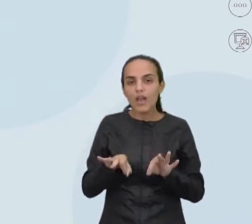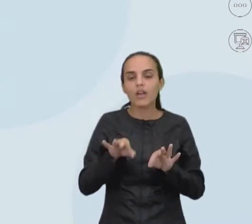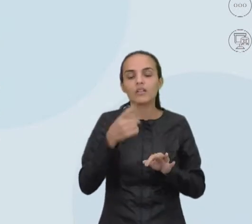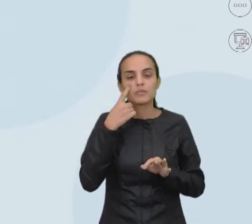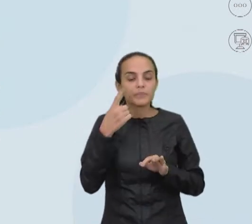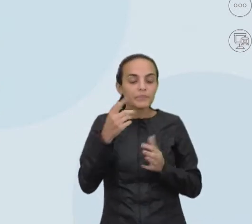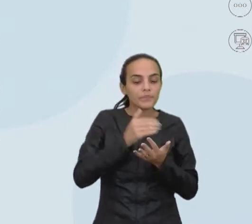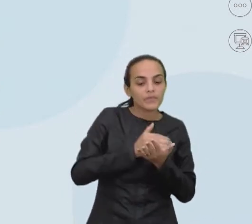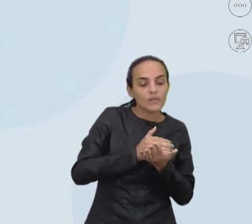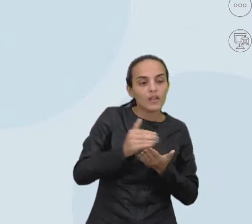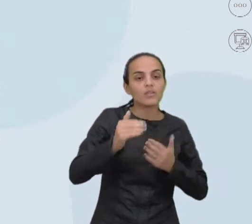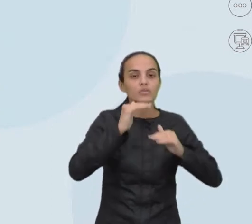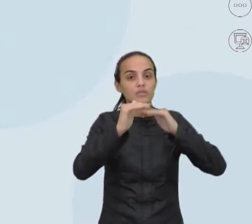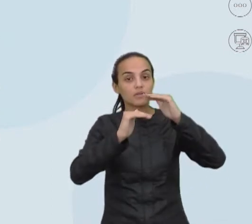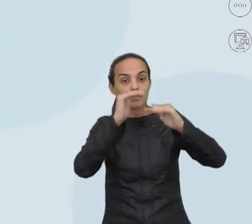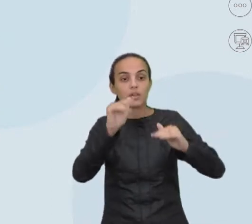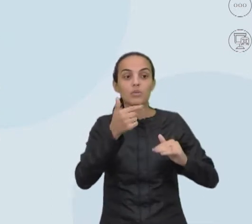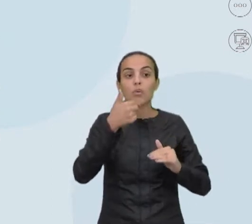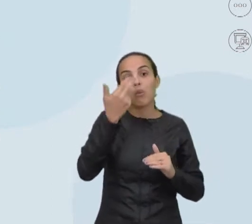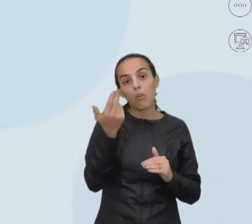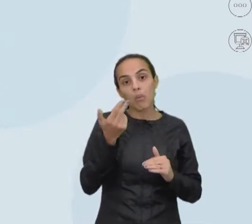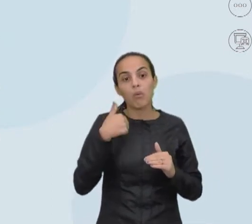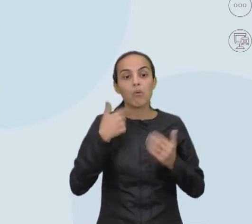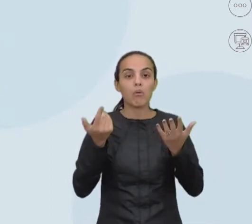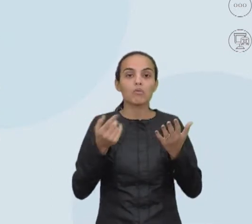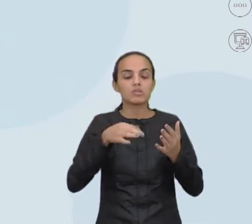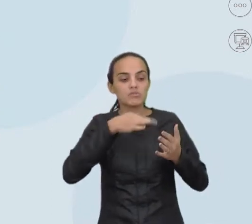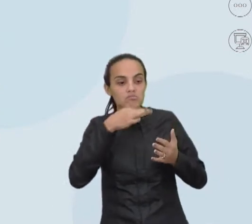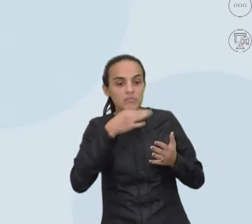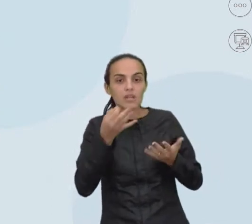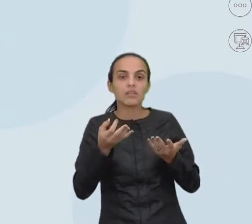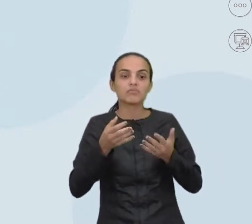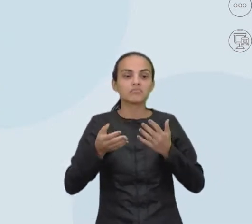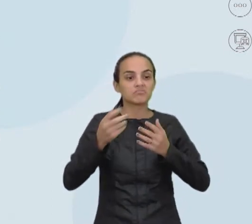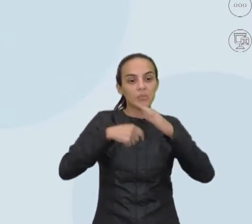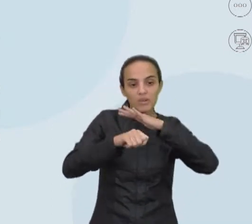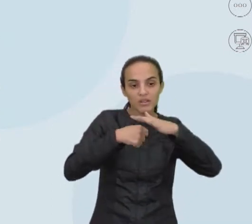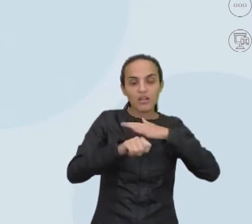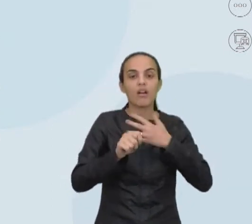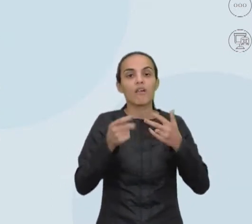estágios iniciais de desenvolvimento, outra em estágios de demonstração, comercialização.